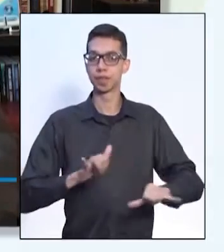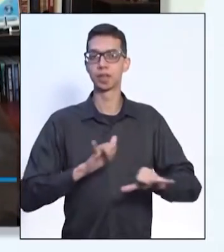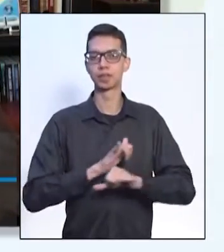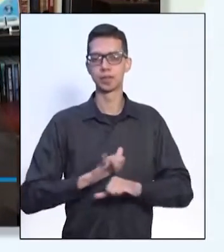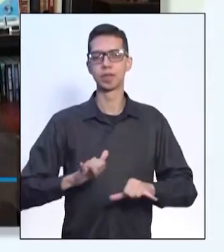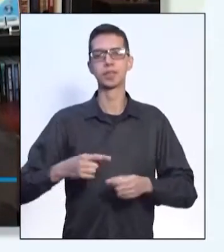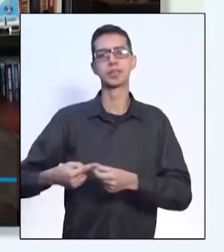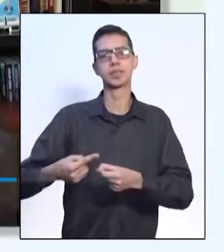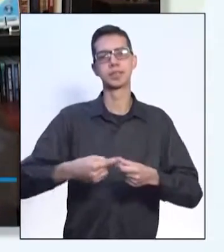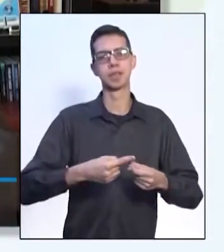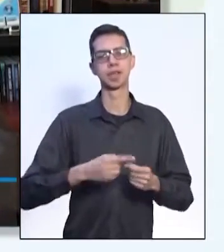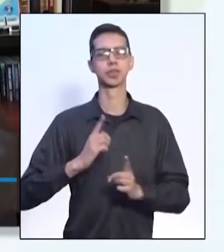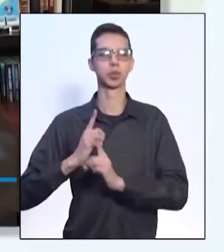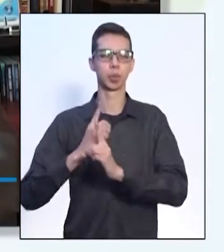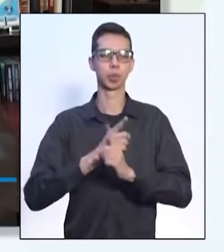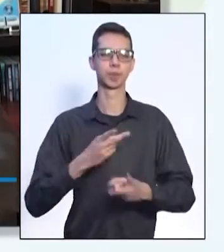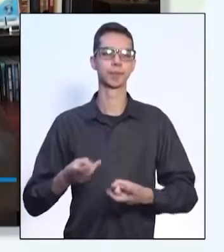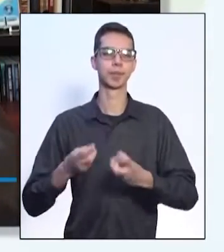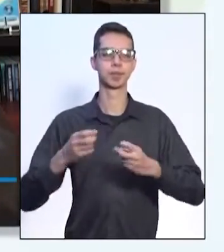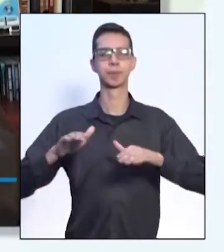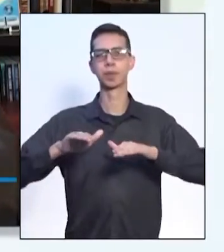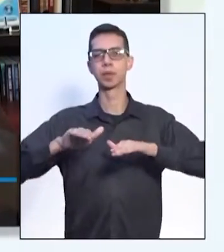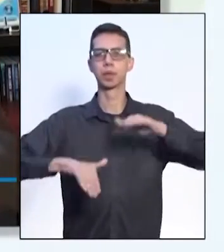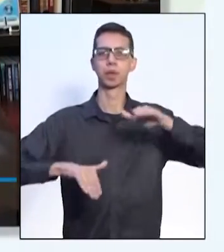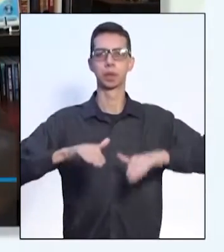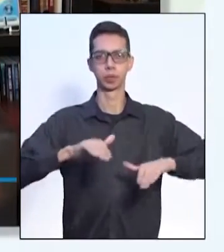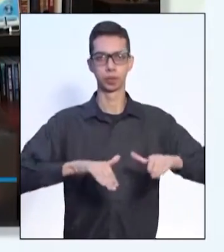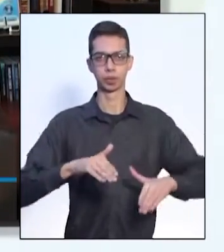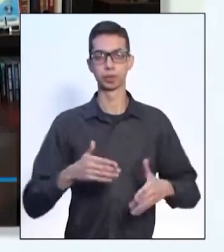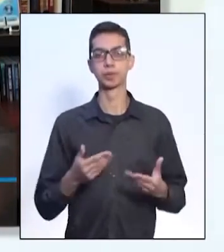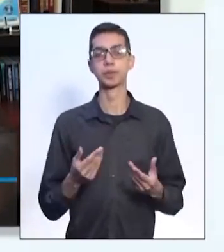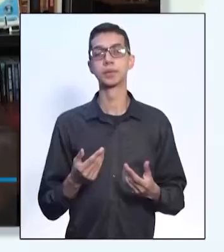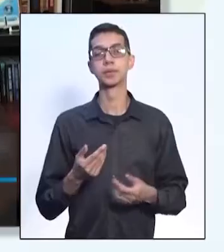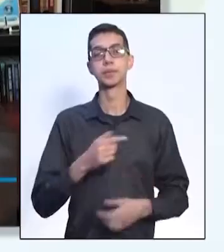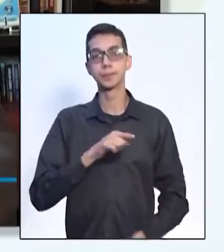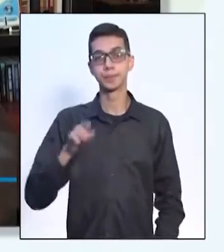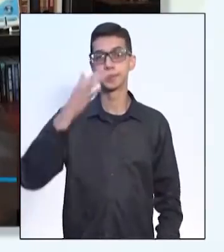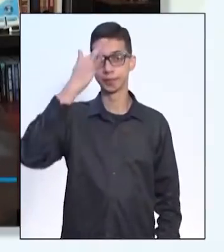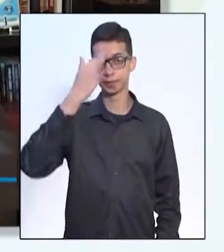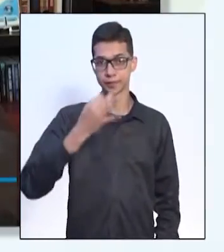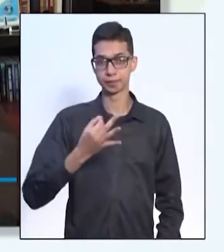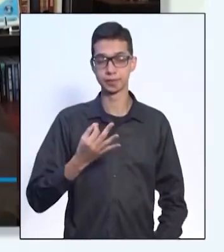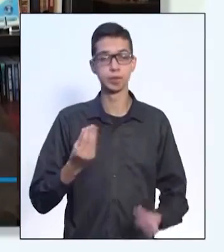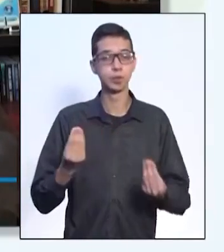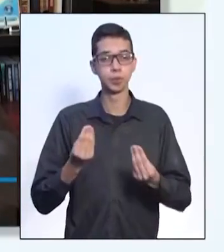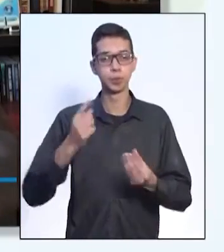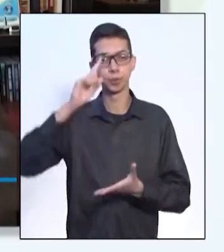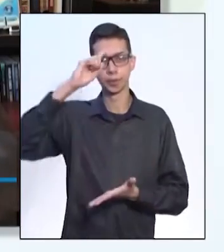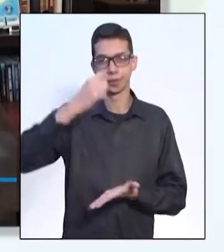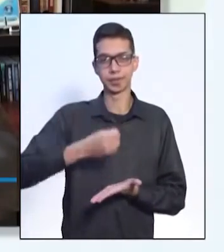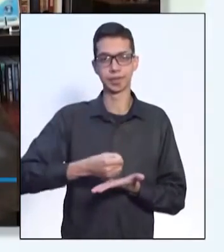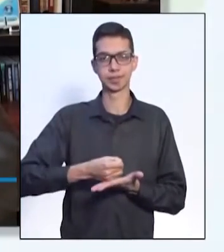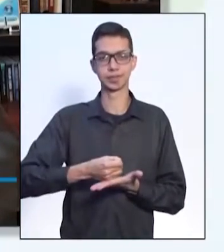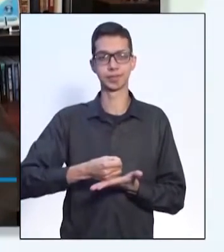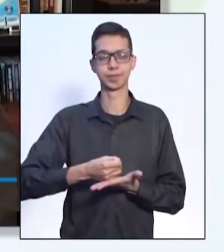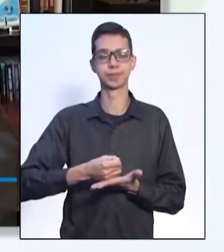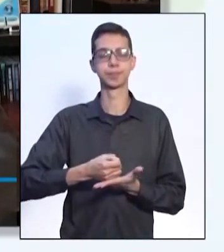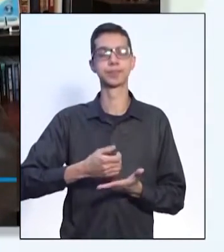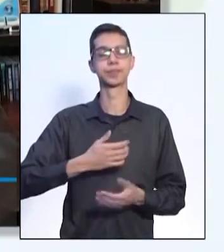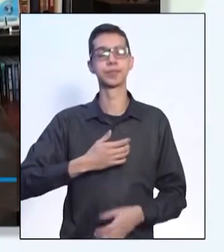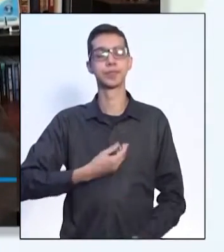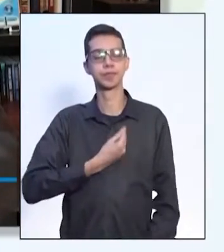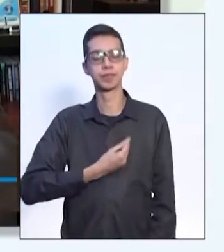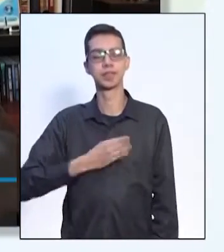cidades. E para entender um pouco mais como nós podemos participar mais das decisões que nos afetam, nós